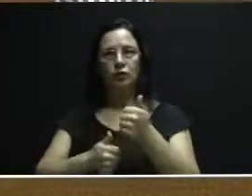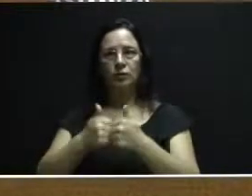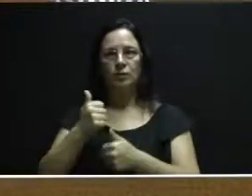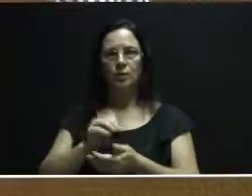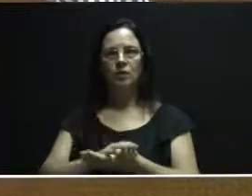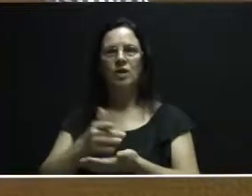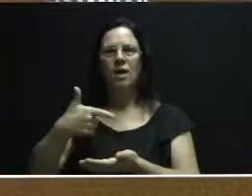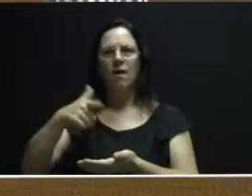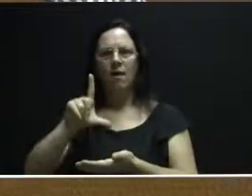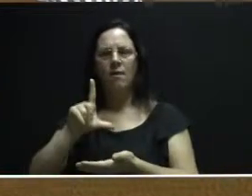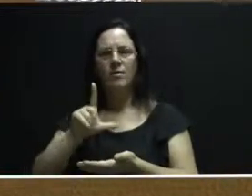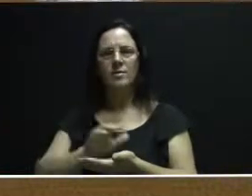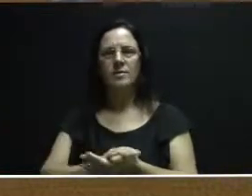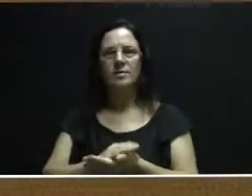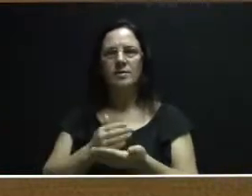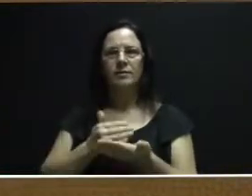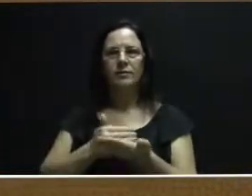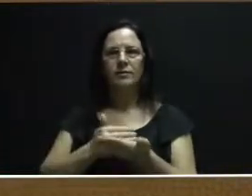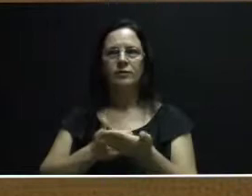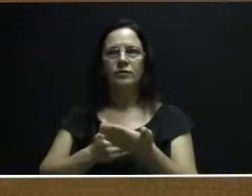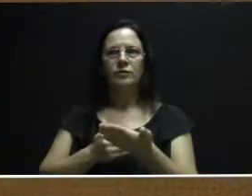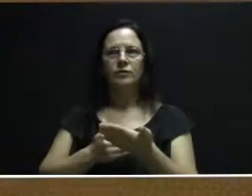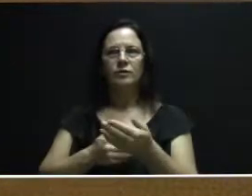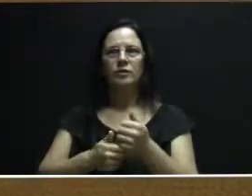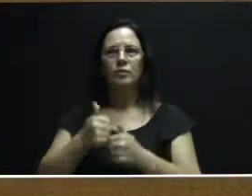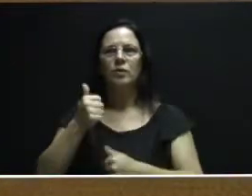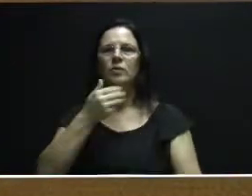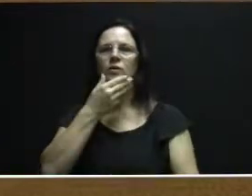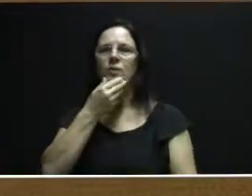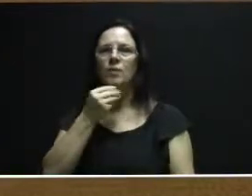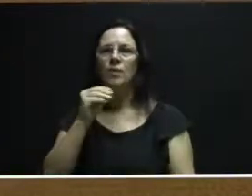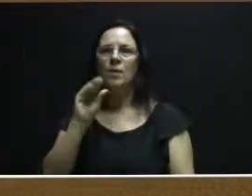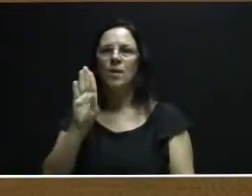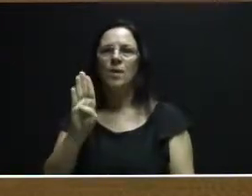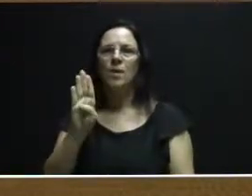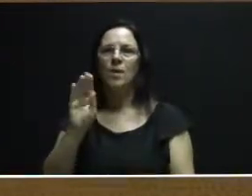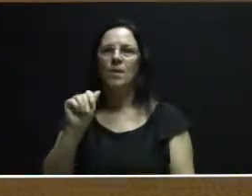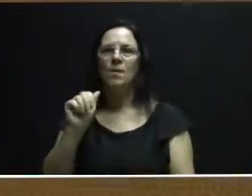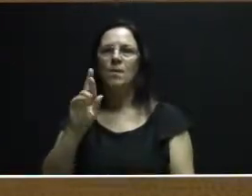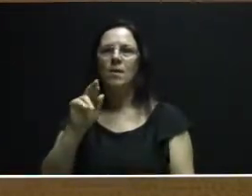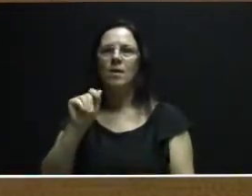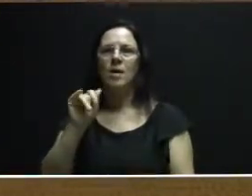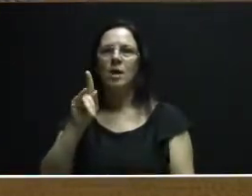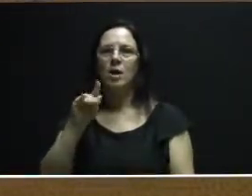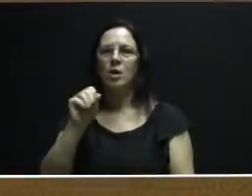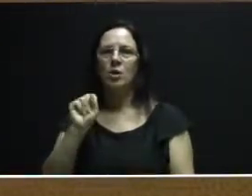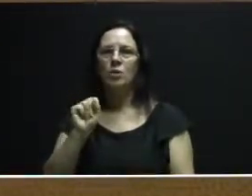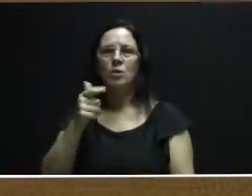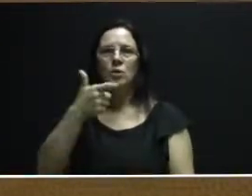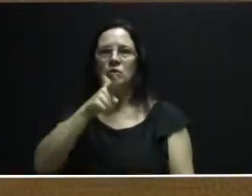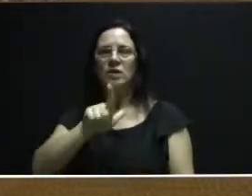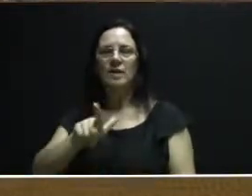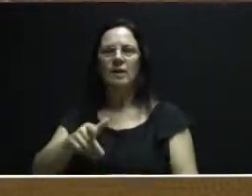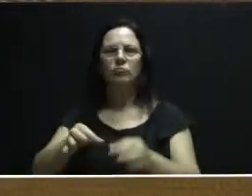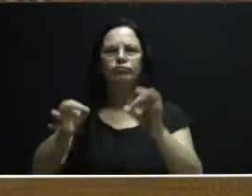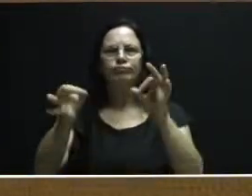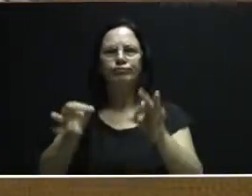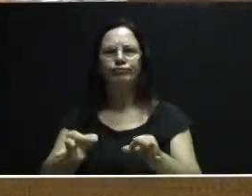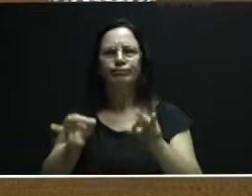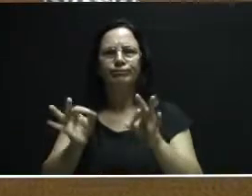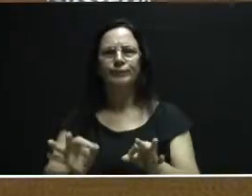e antes da divisão de esporte, o Luiz Barreto sofria muito porque não tinha nada oficial da